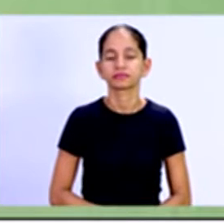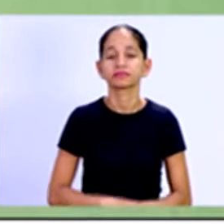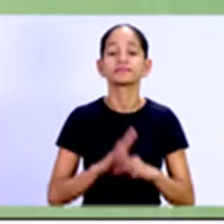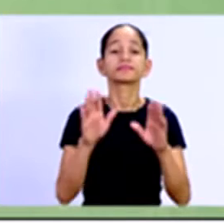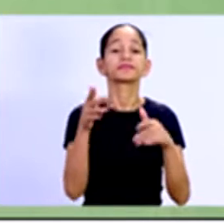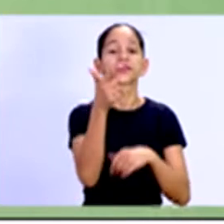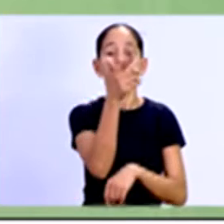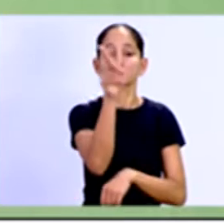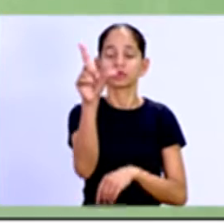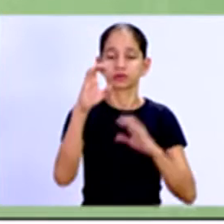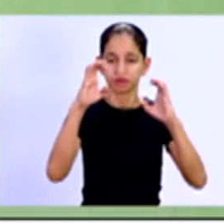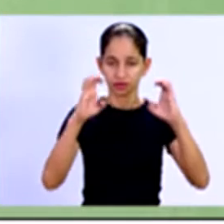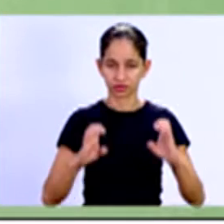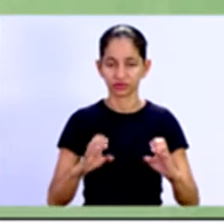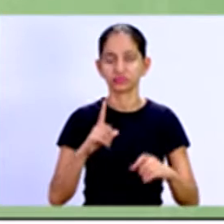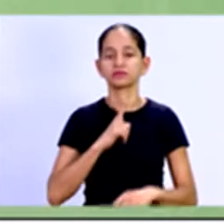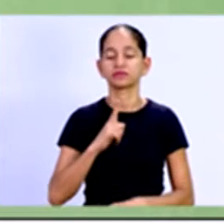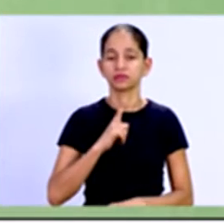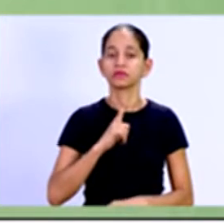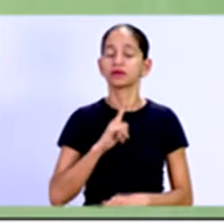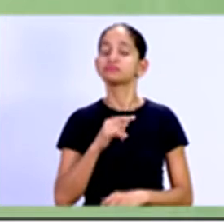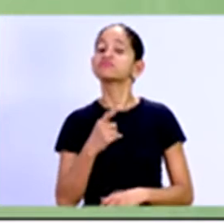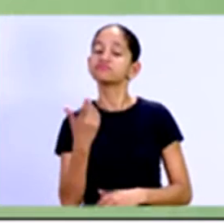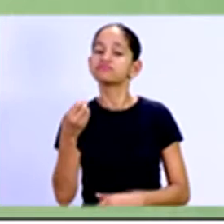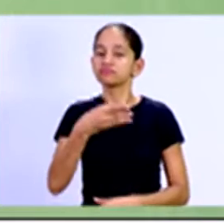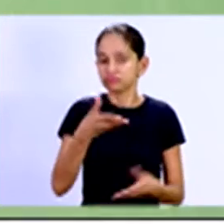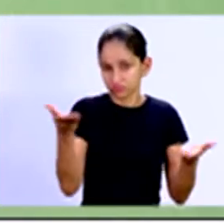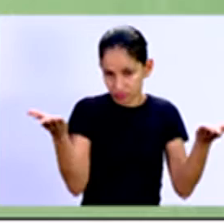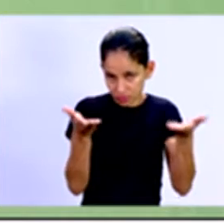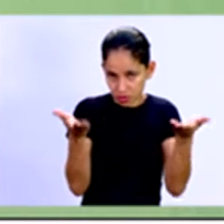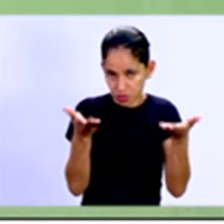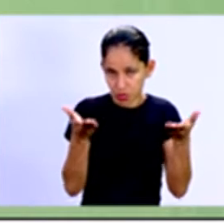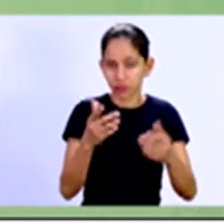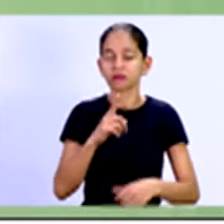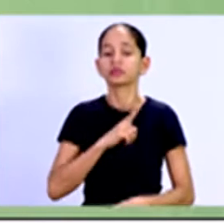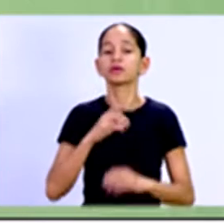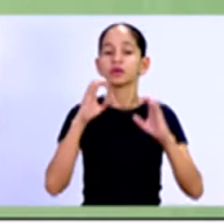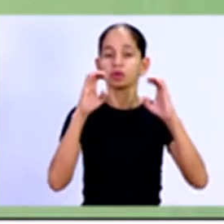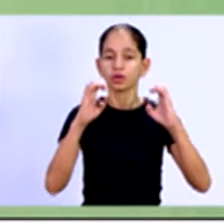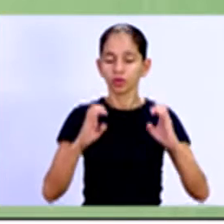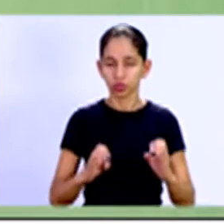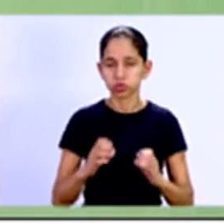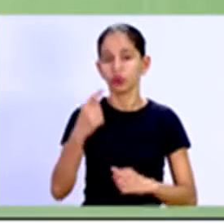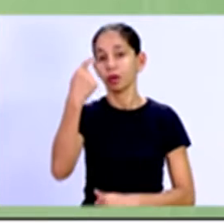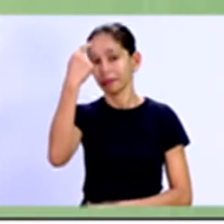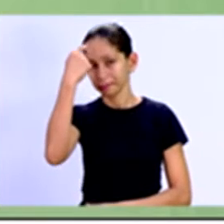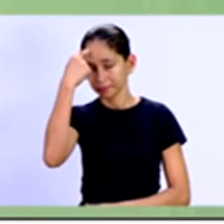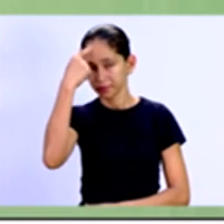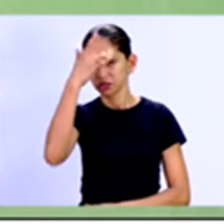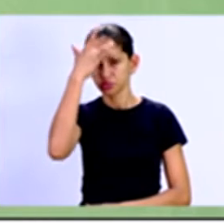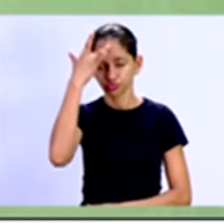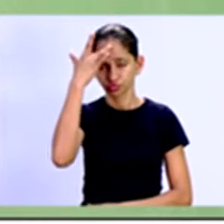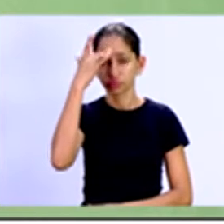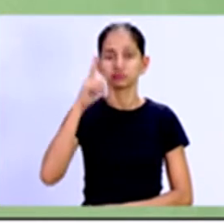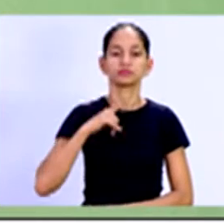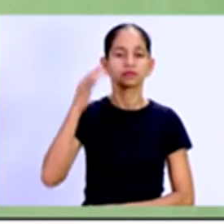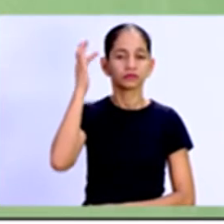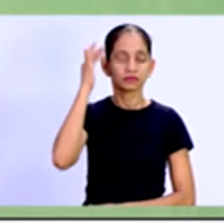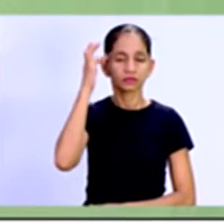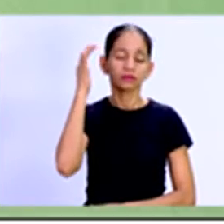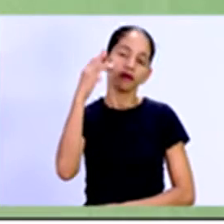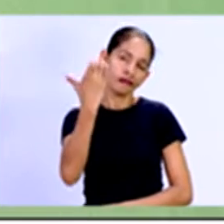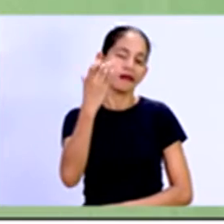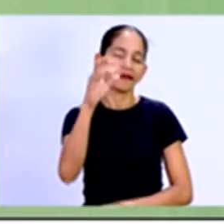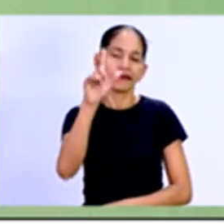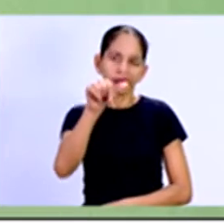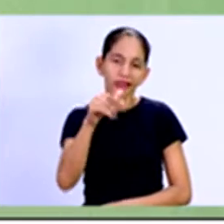Uma outra ética, também da Idade Moderna, é a ética de um pensador muito importante, que é Immanuel Kant, né?